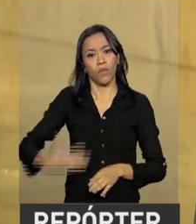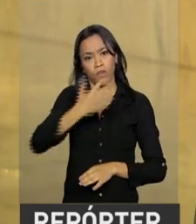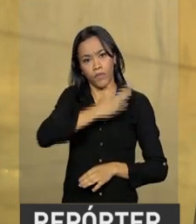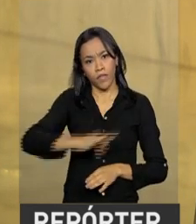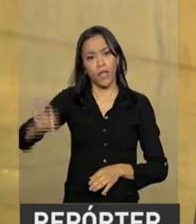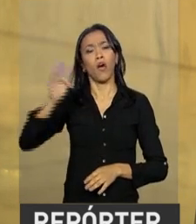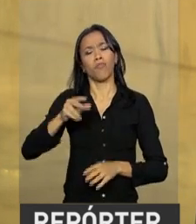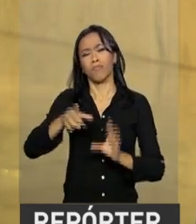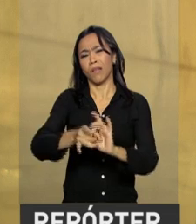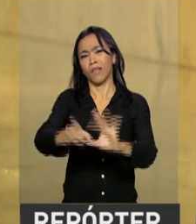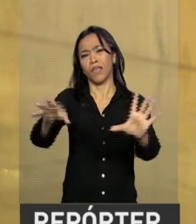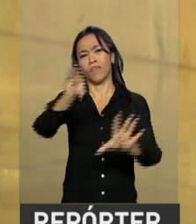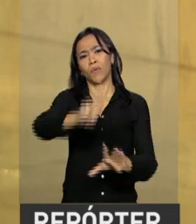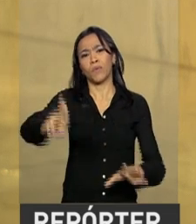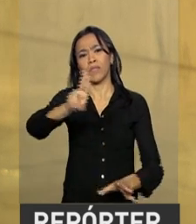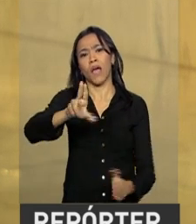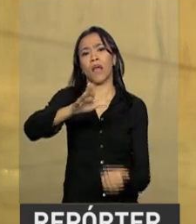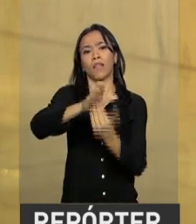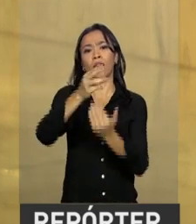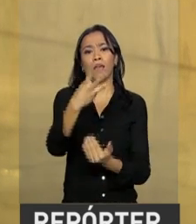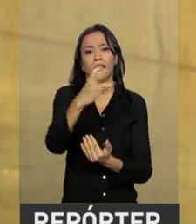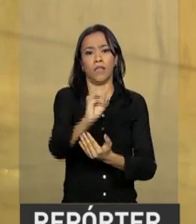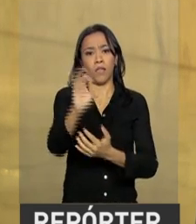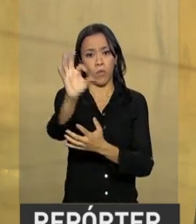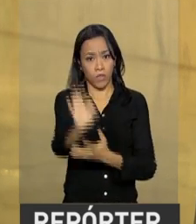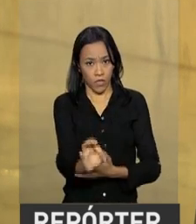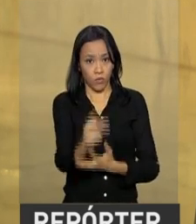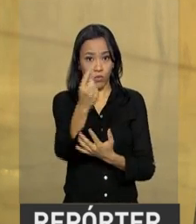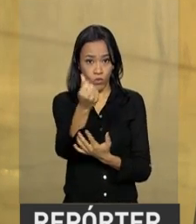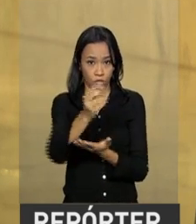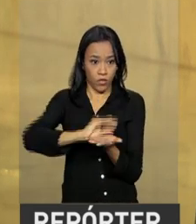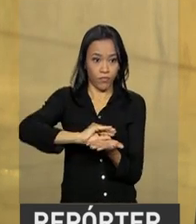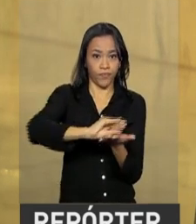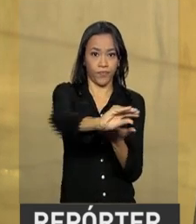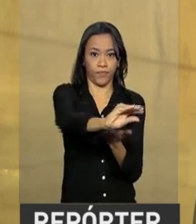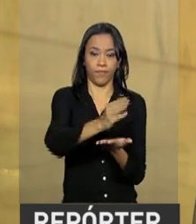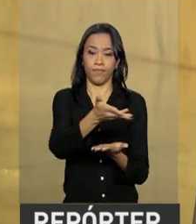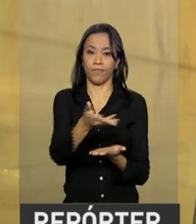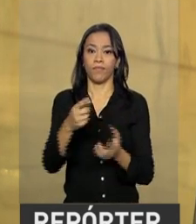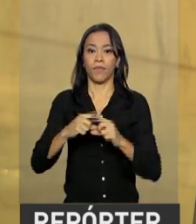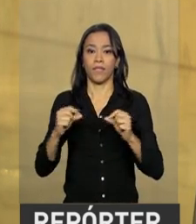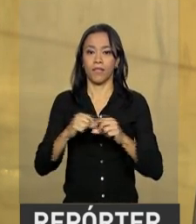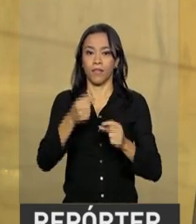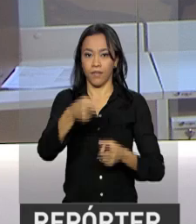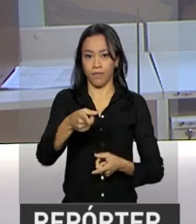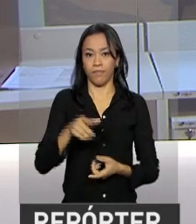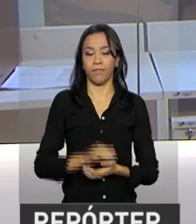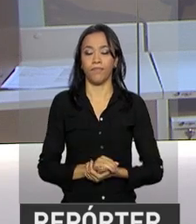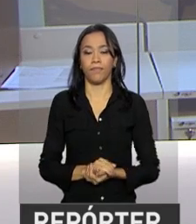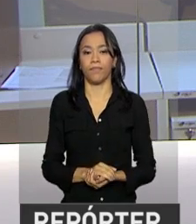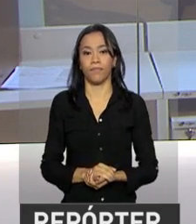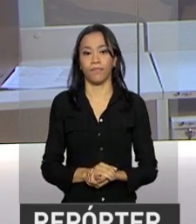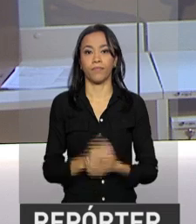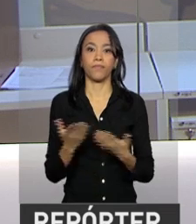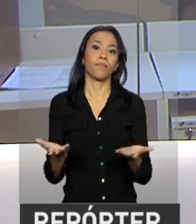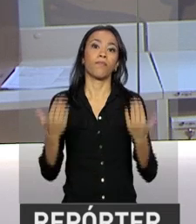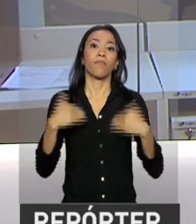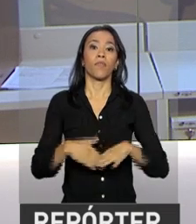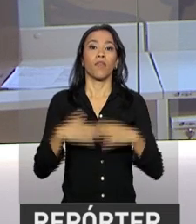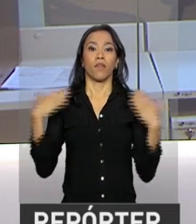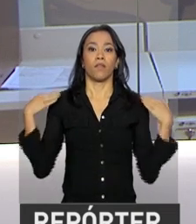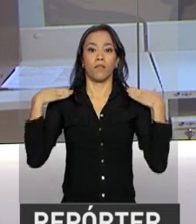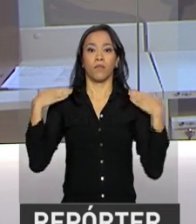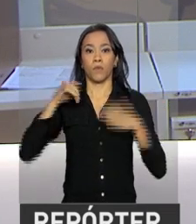até 30% das receitas orçamentárias de Brasília Paulo lassalvia a força aérea